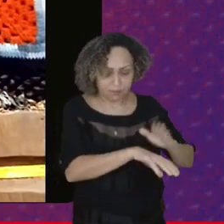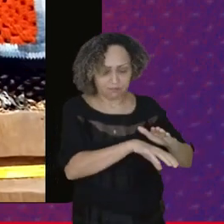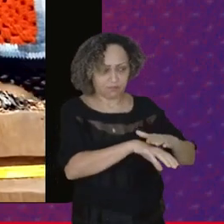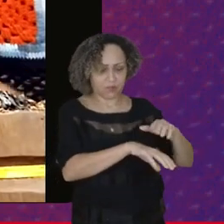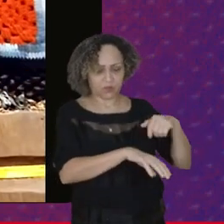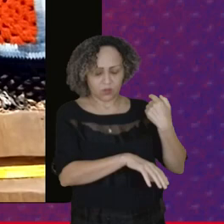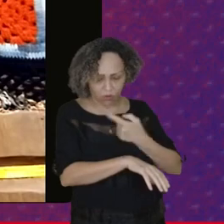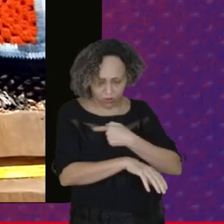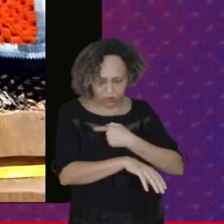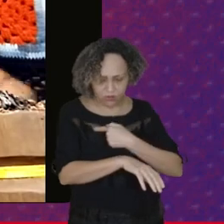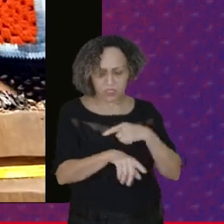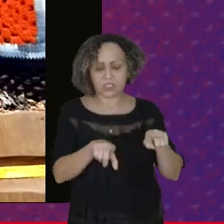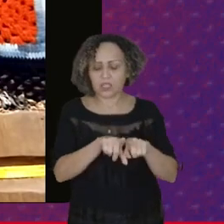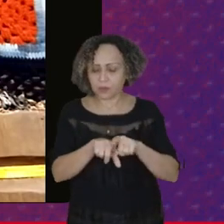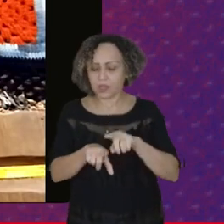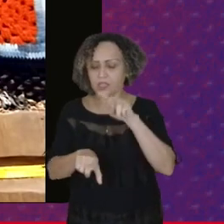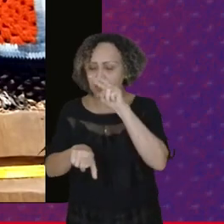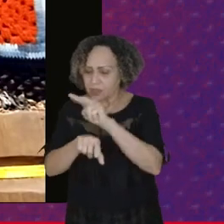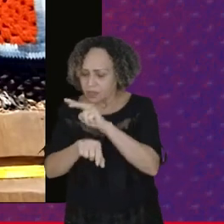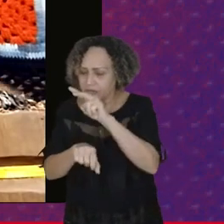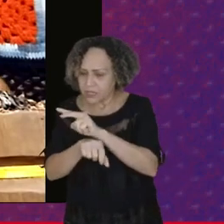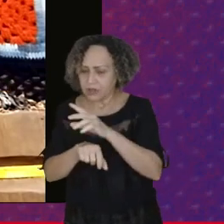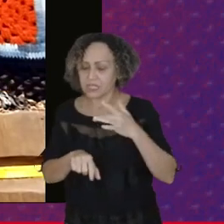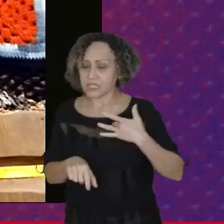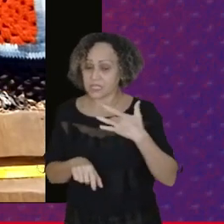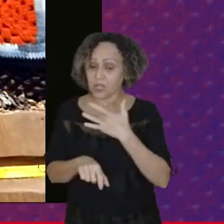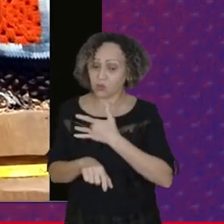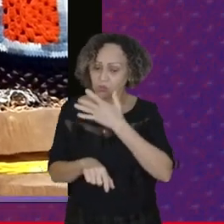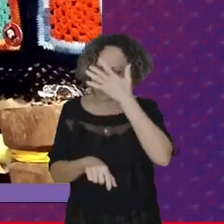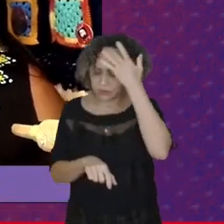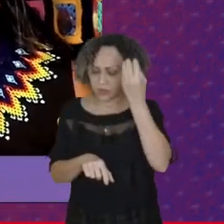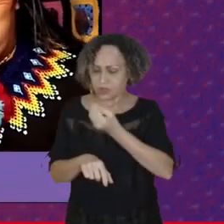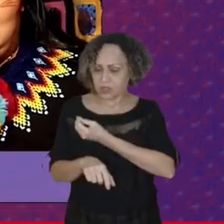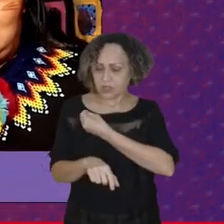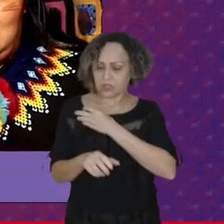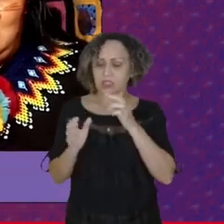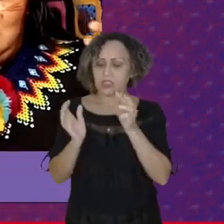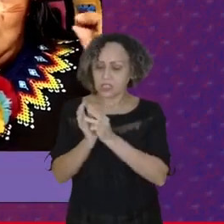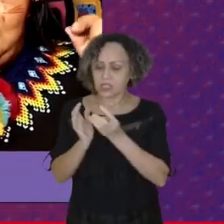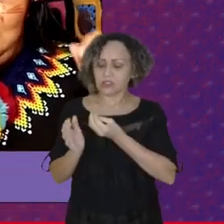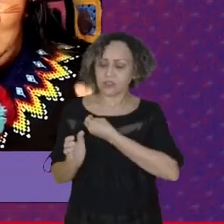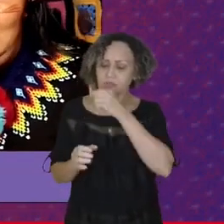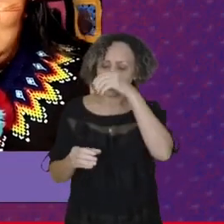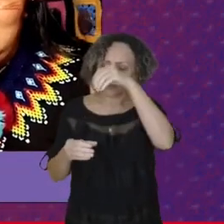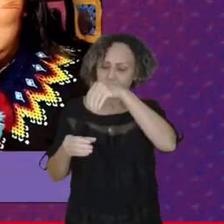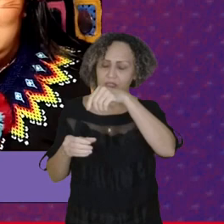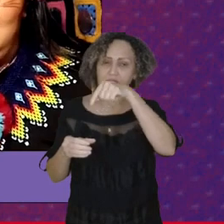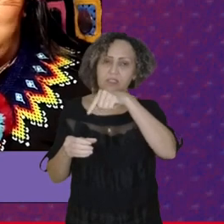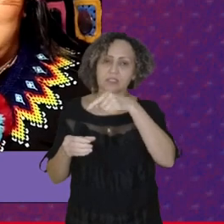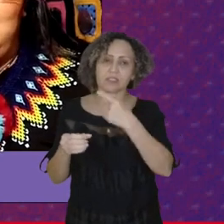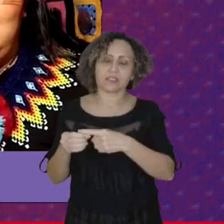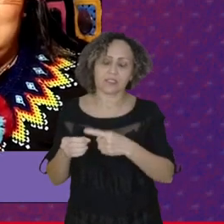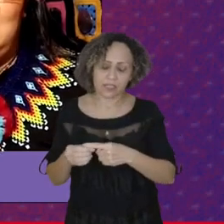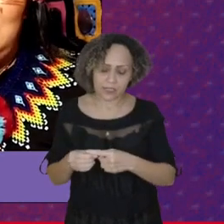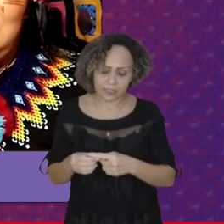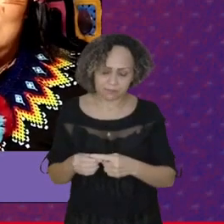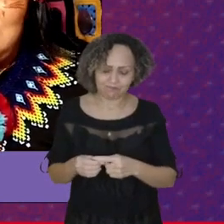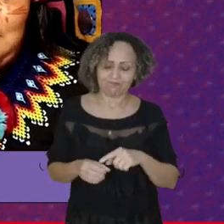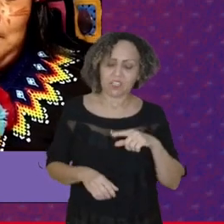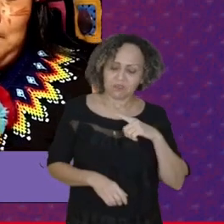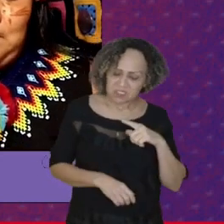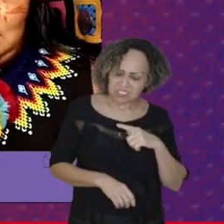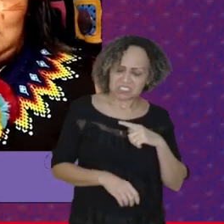quem está na cidade. Do contrário, mais becos teremos, mais doenças teremos, mais